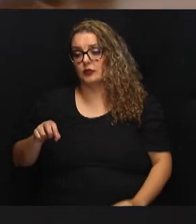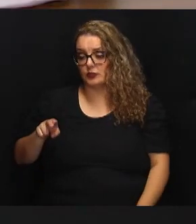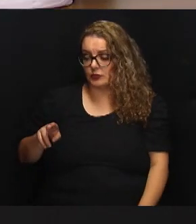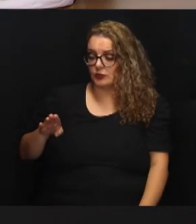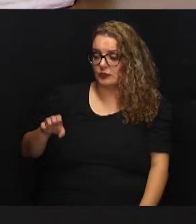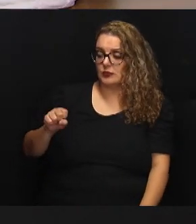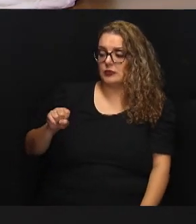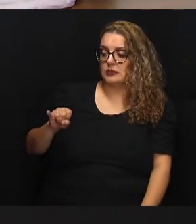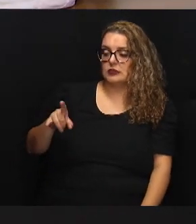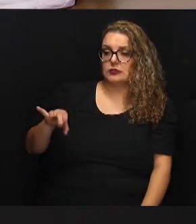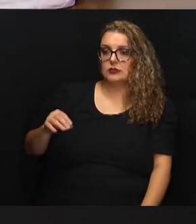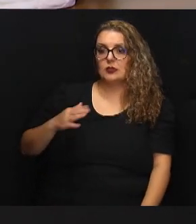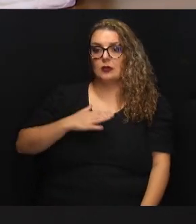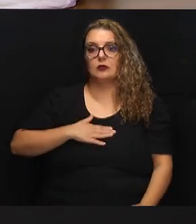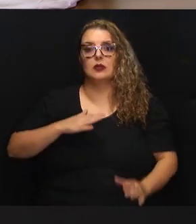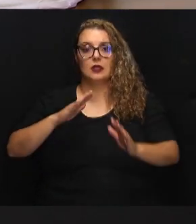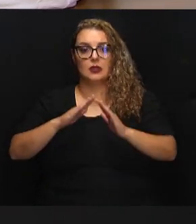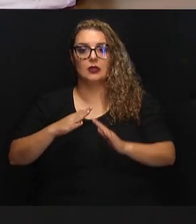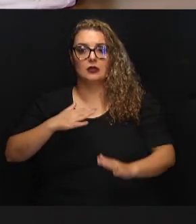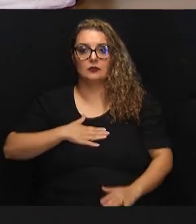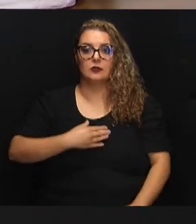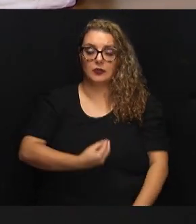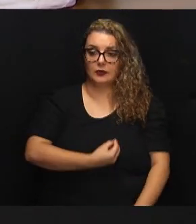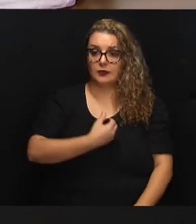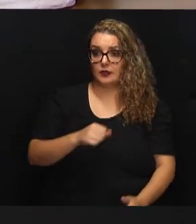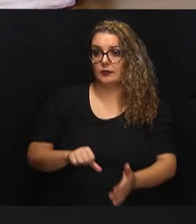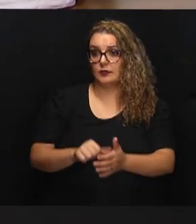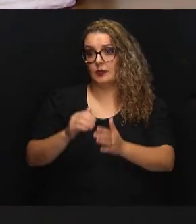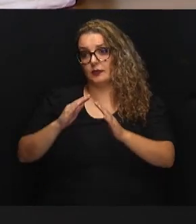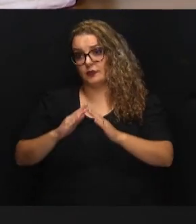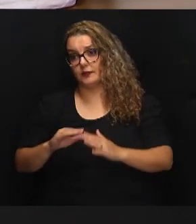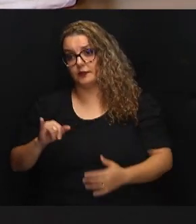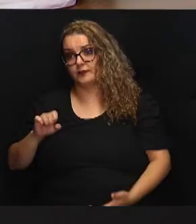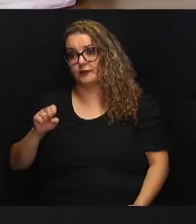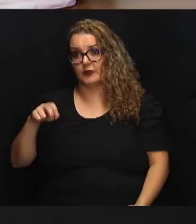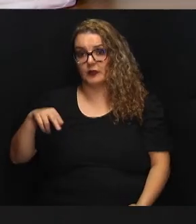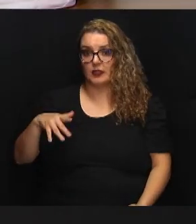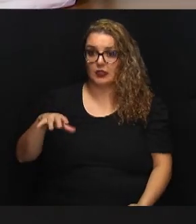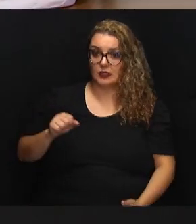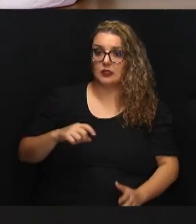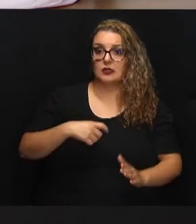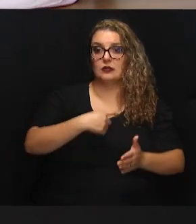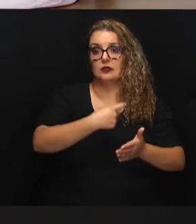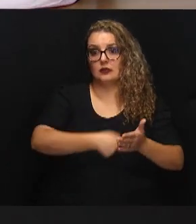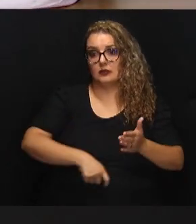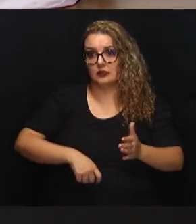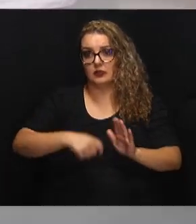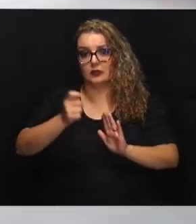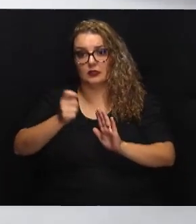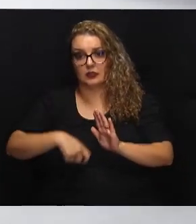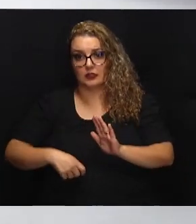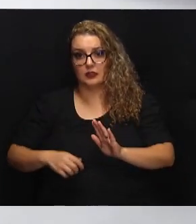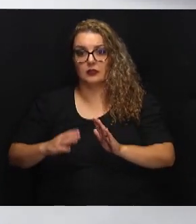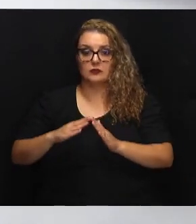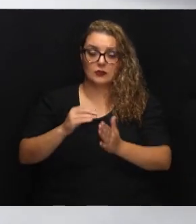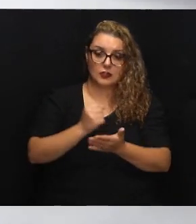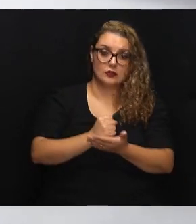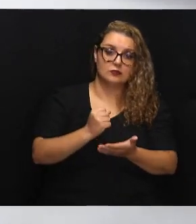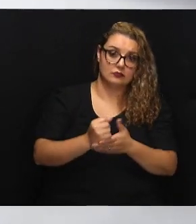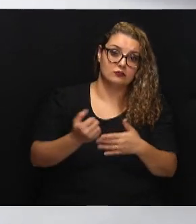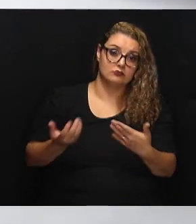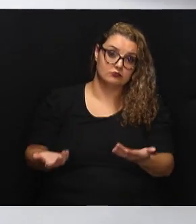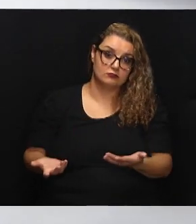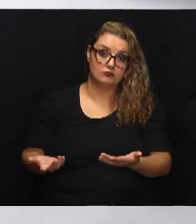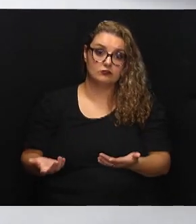Minha Vida, né, normalmente a primeira casa tem isenções das taxas de registro, né, cartoriais, esse tipo de coisa, então